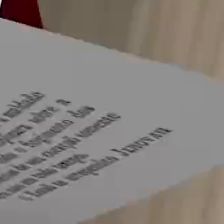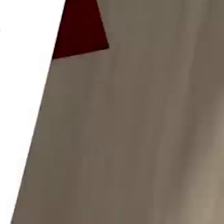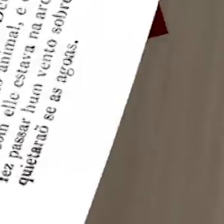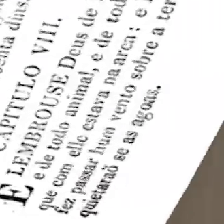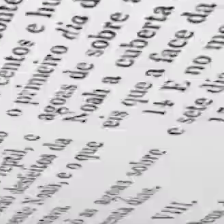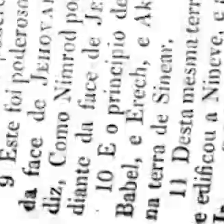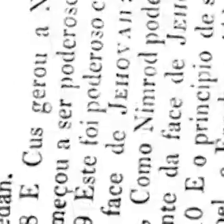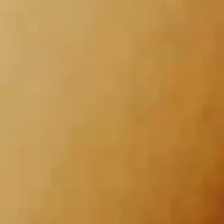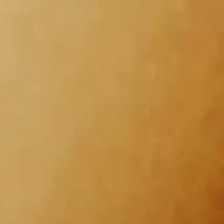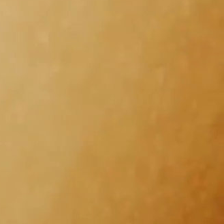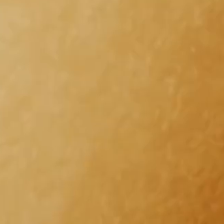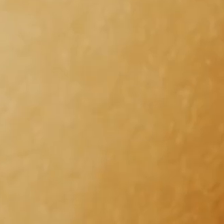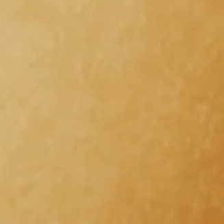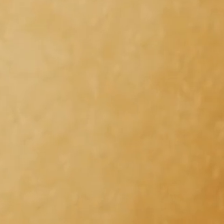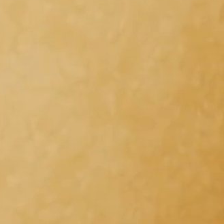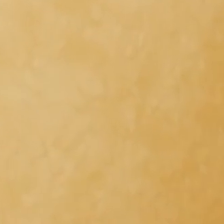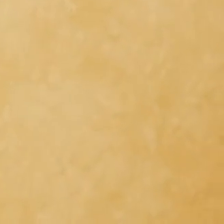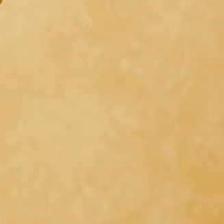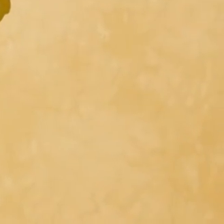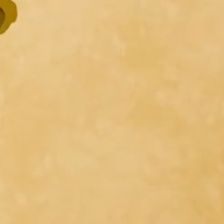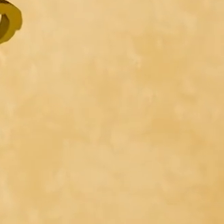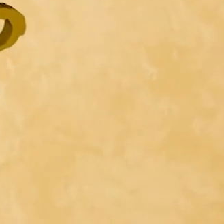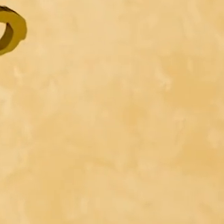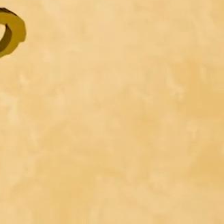TV Web Manaim apresenta